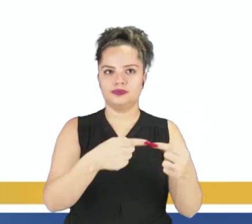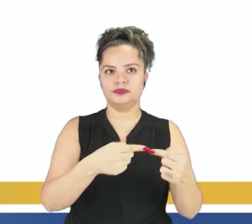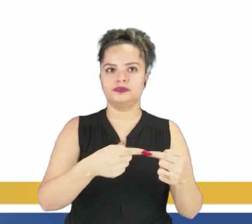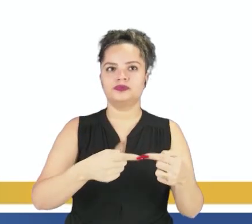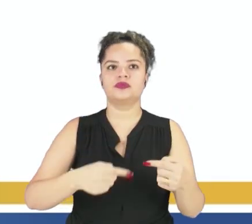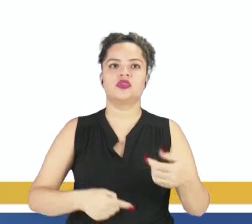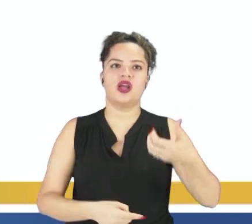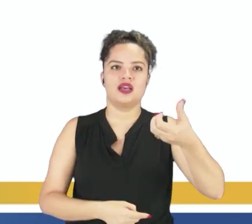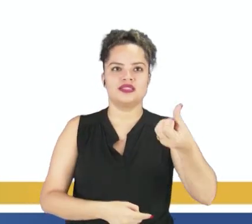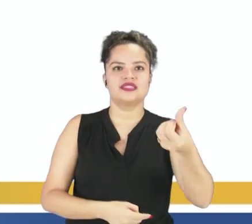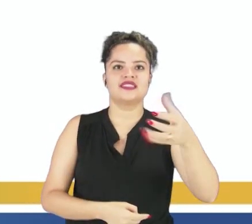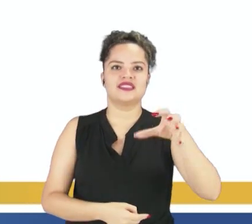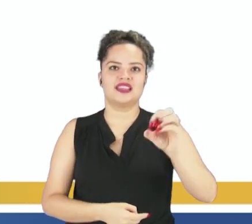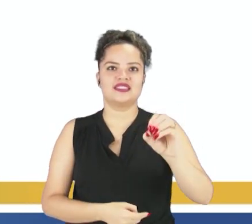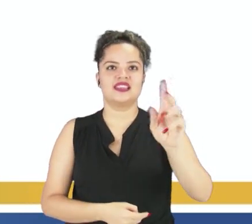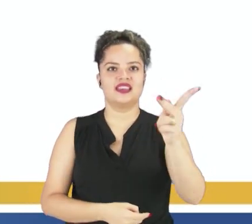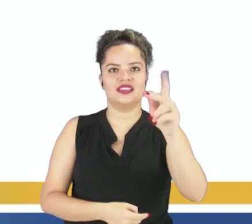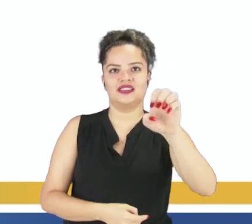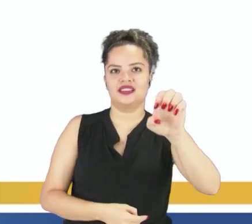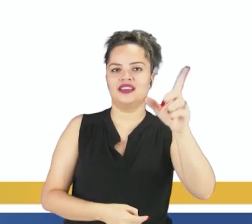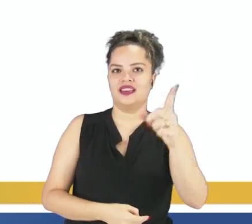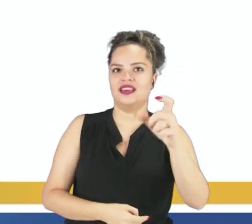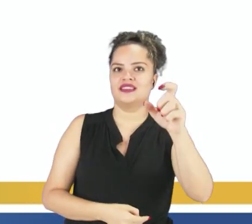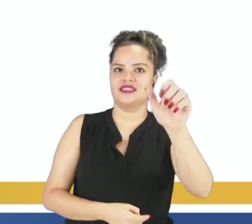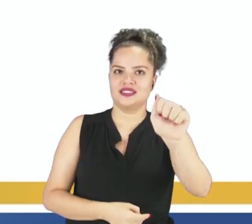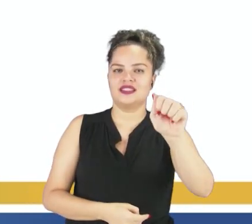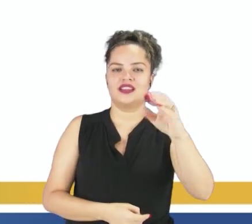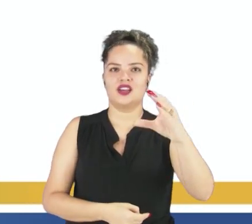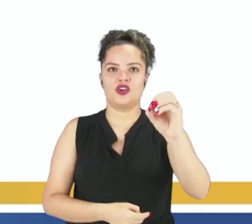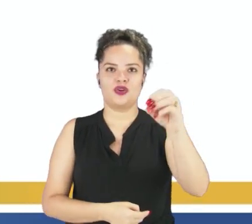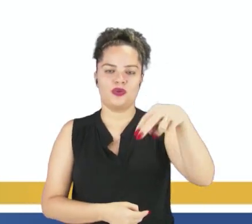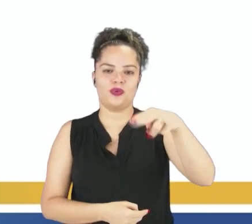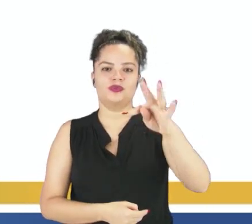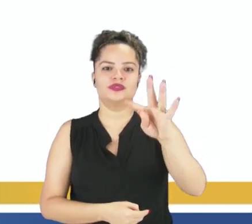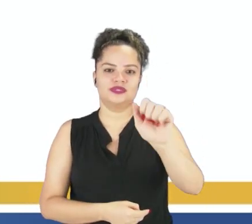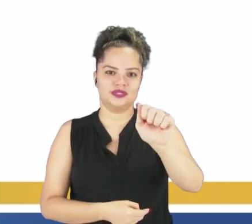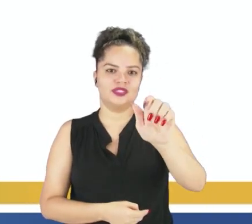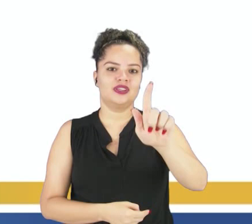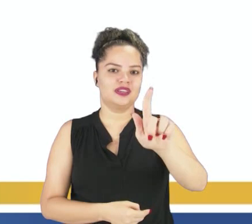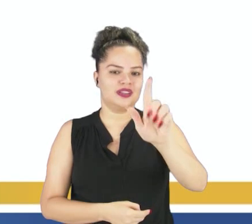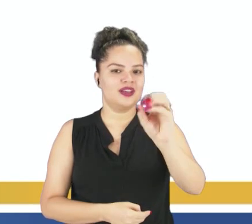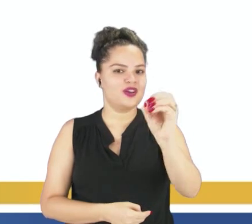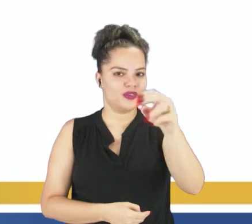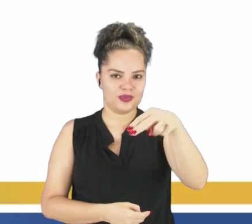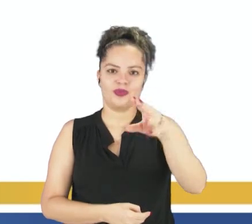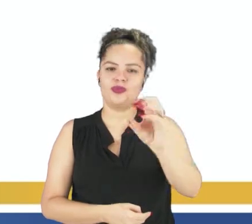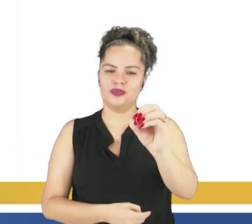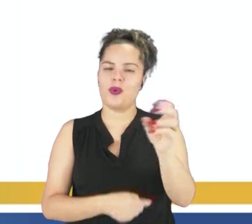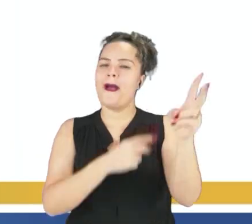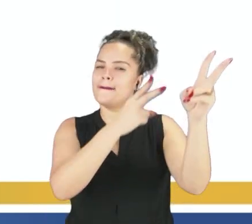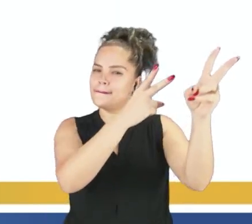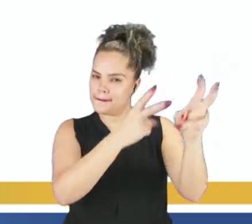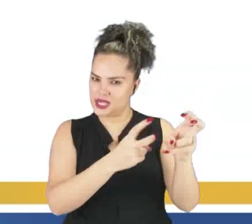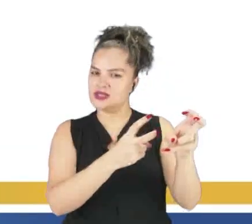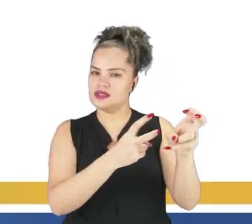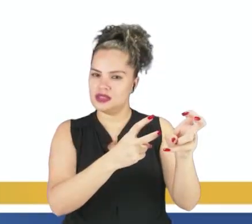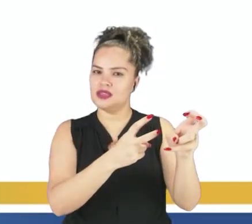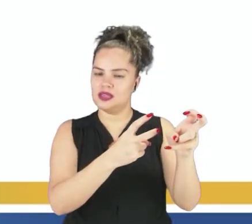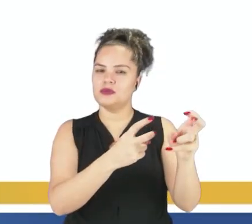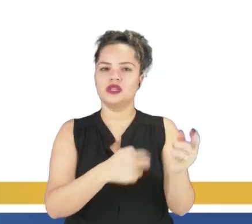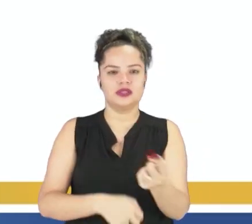lados é hexacontágono e 100 hectágono. Então, observe aqui na próxima imagem, pessoal,